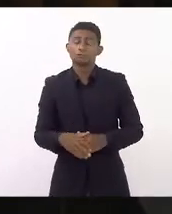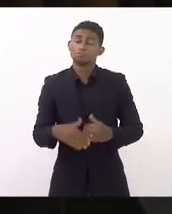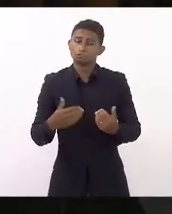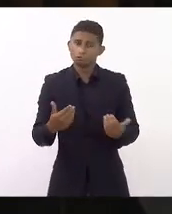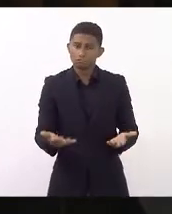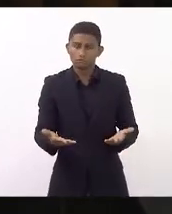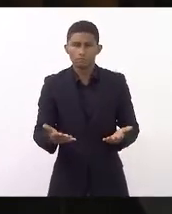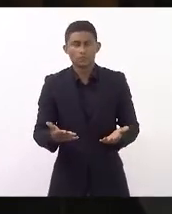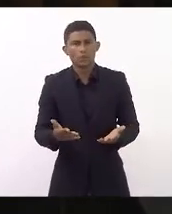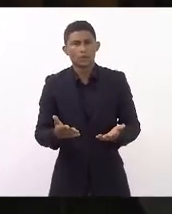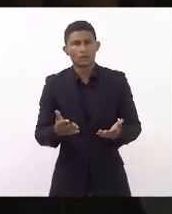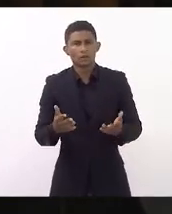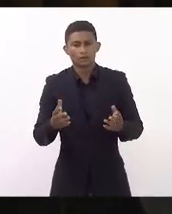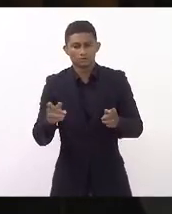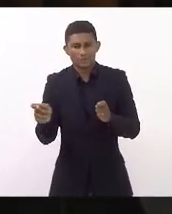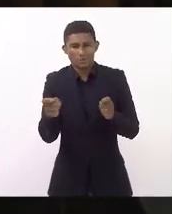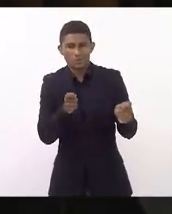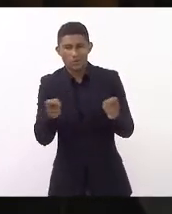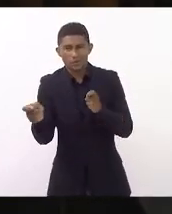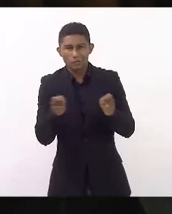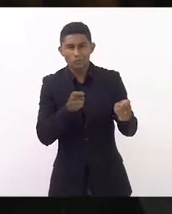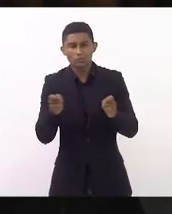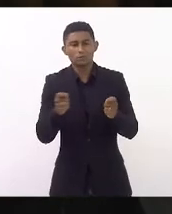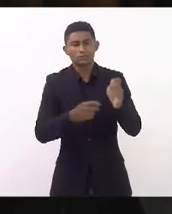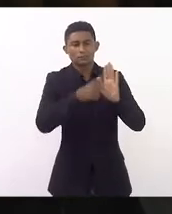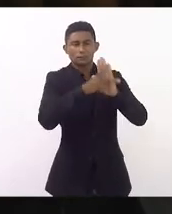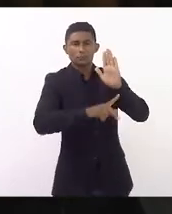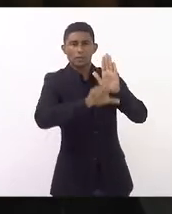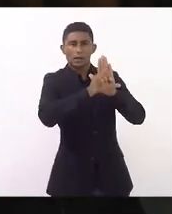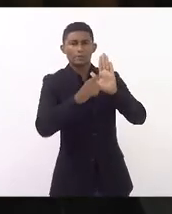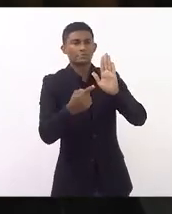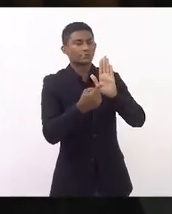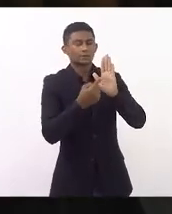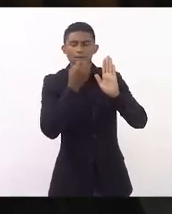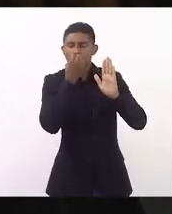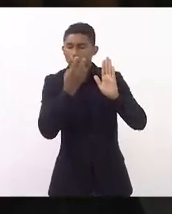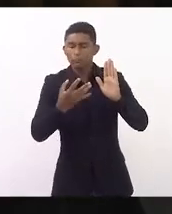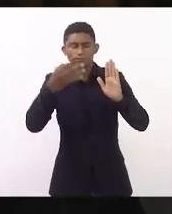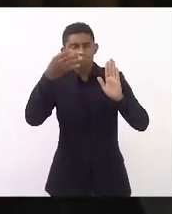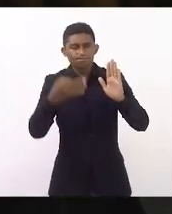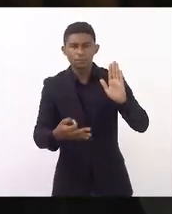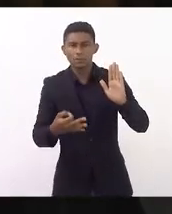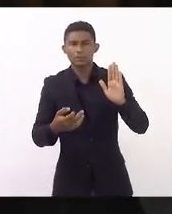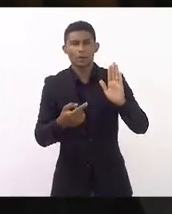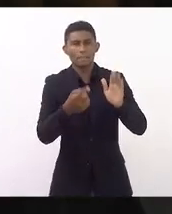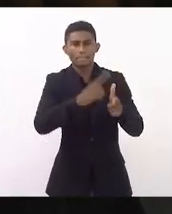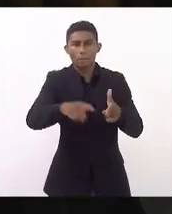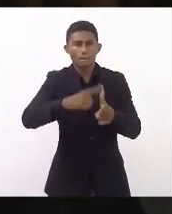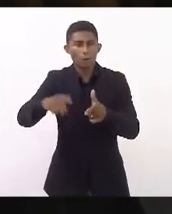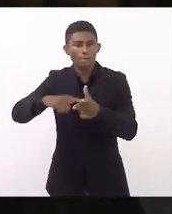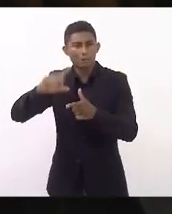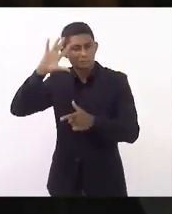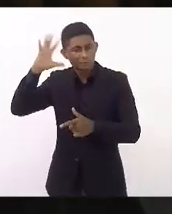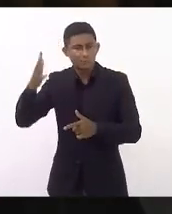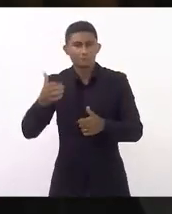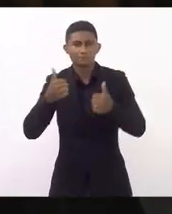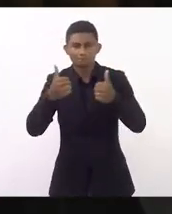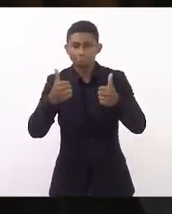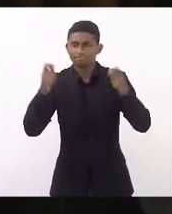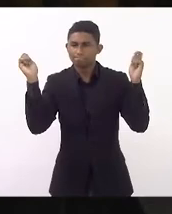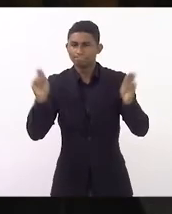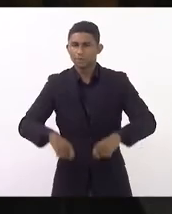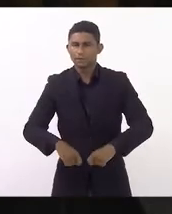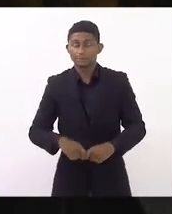econômico, esse é um projeto que é muito pertinente e que dá respostas a um problema real. Nós apresentamos